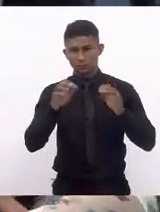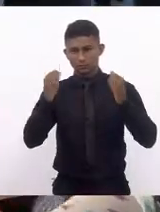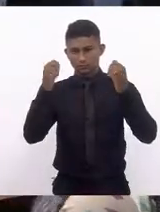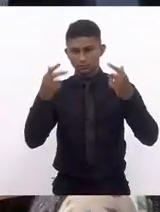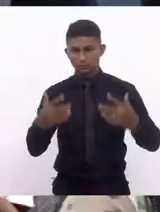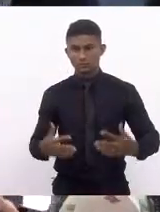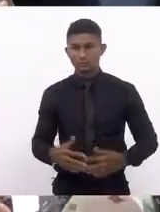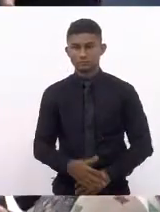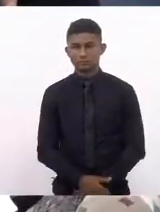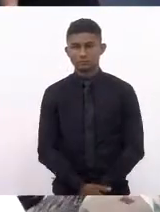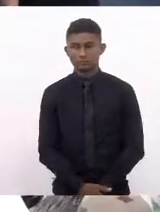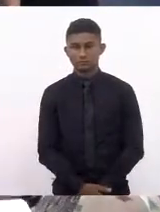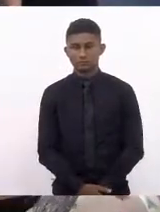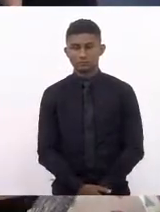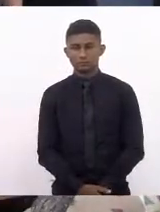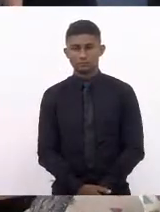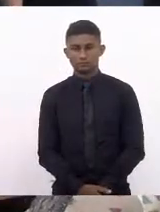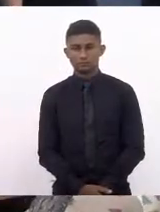a